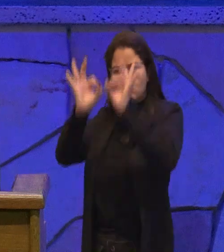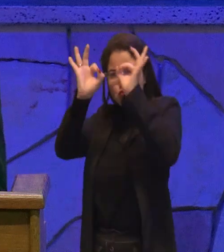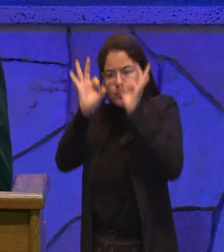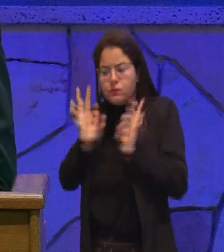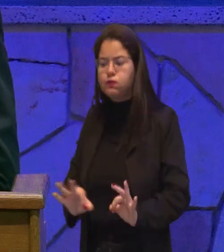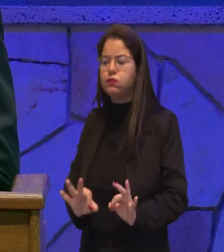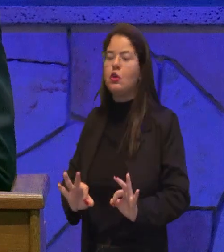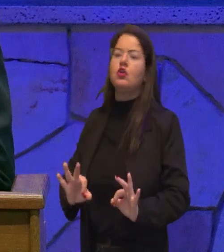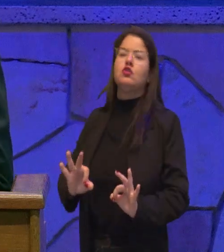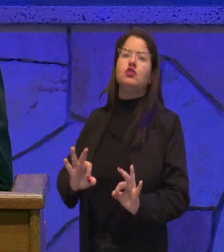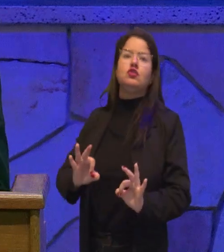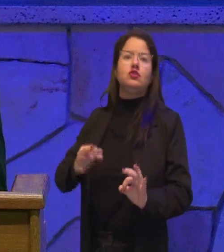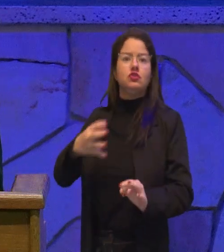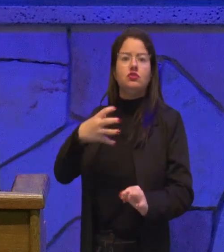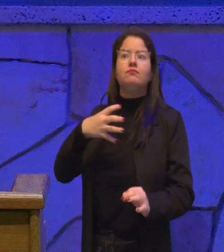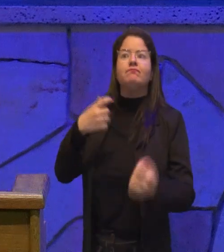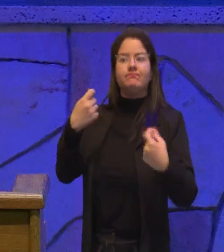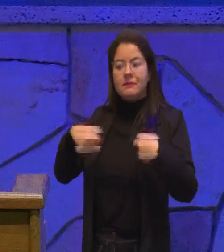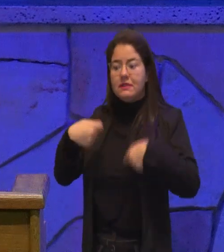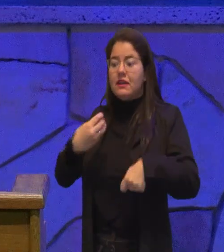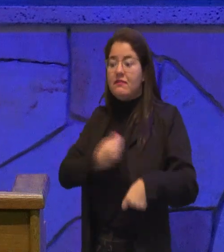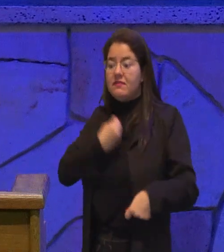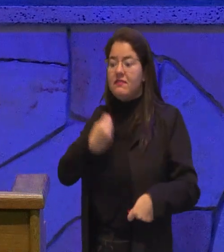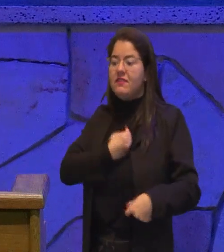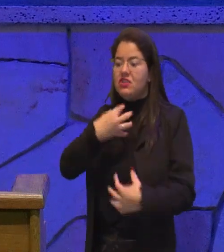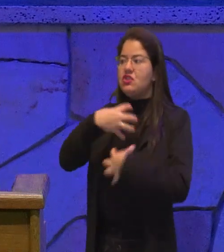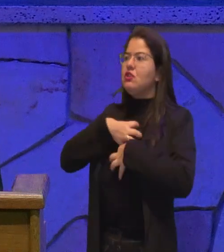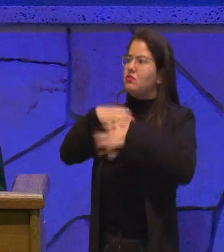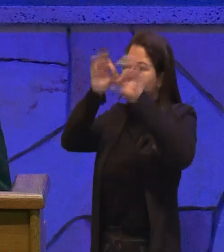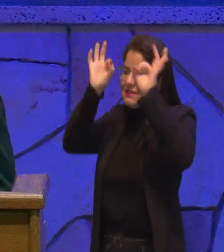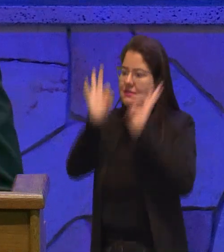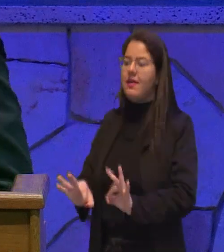viver de modo honroso, de modo digno.